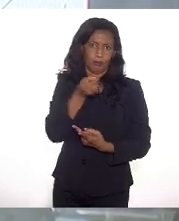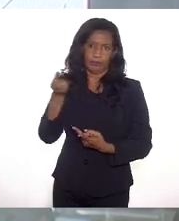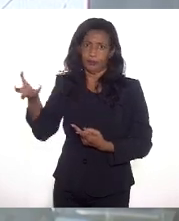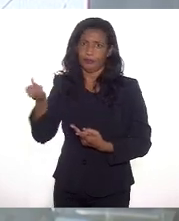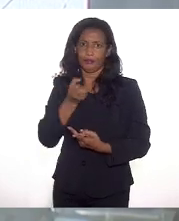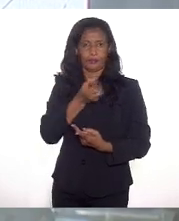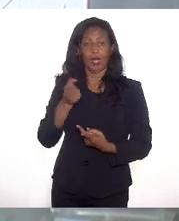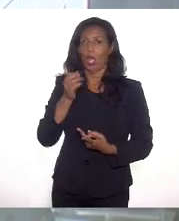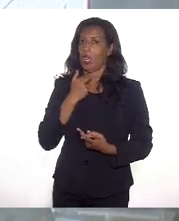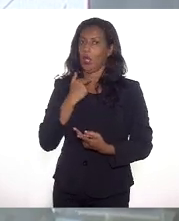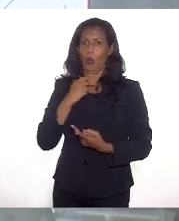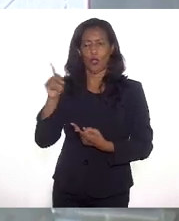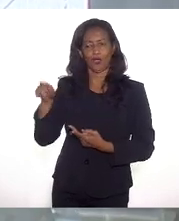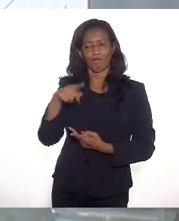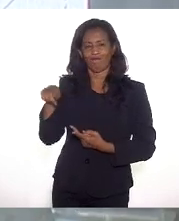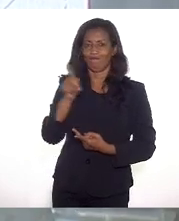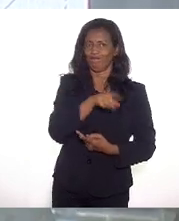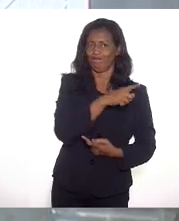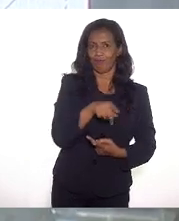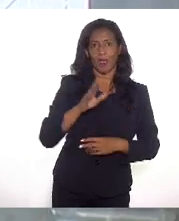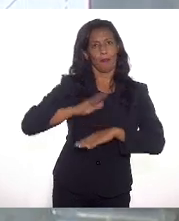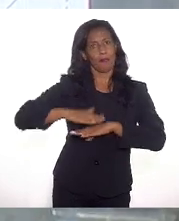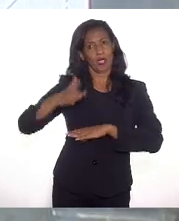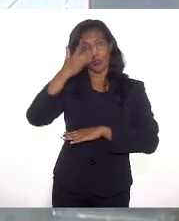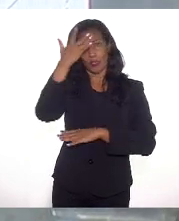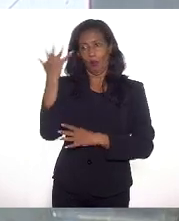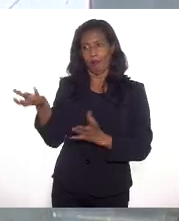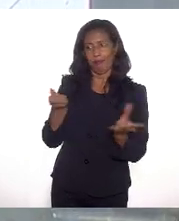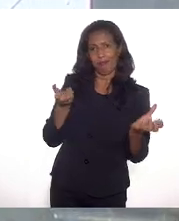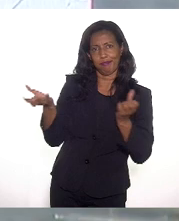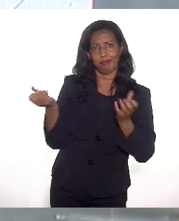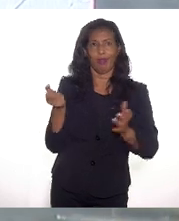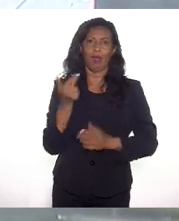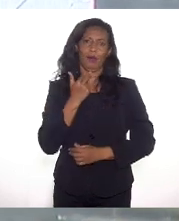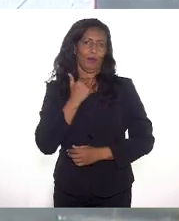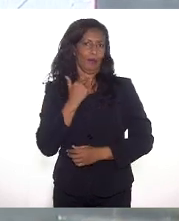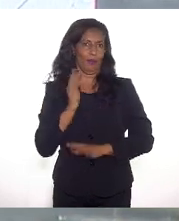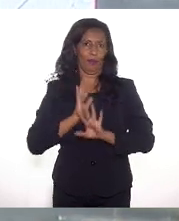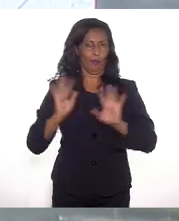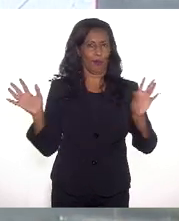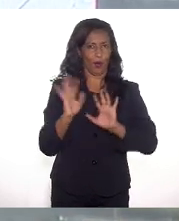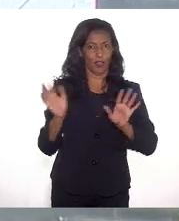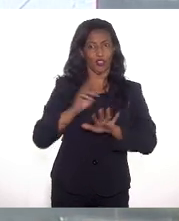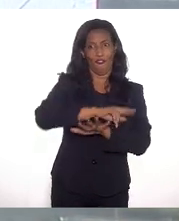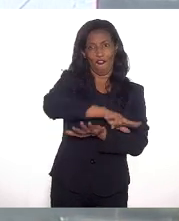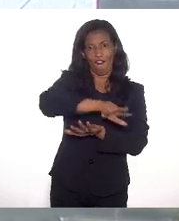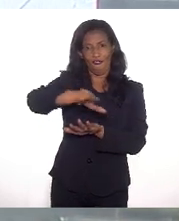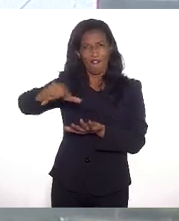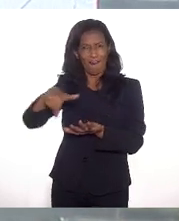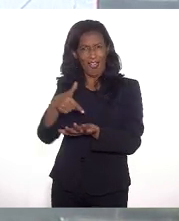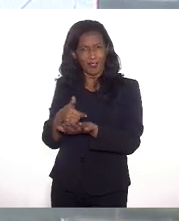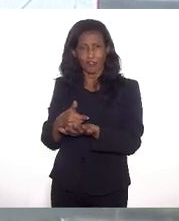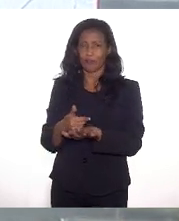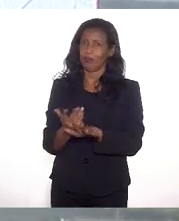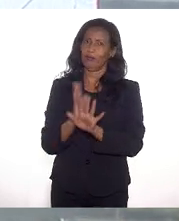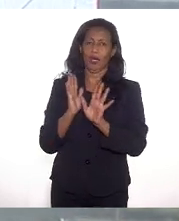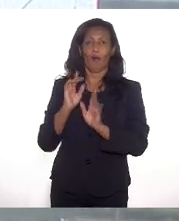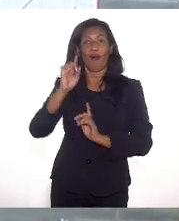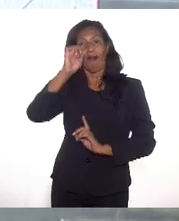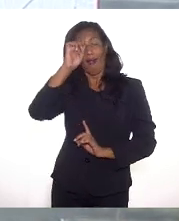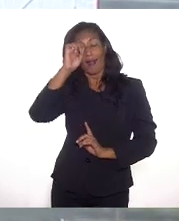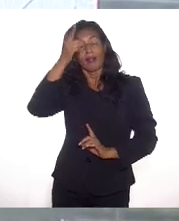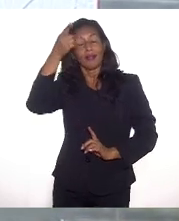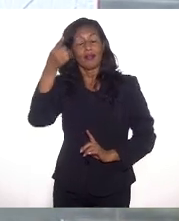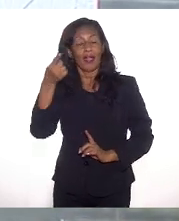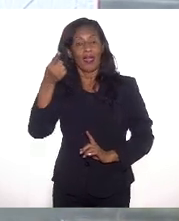ampliar essa base, mais pessoas recebendo, em vez da mesma pessoa recebendo vários auxílios, a ideia aqui é